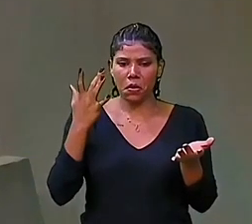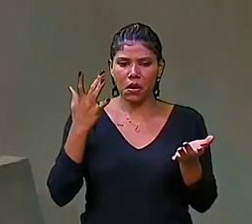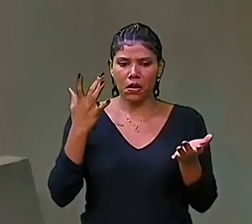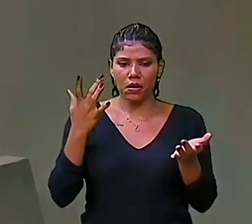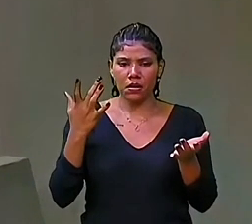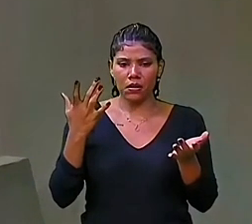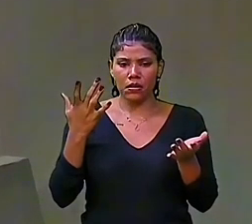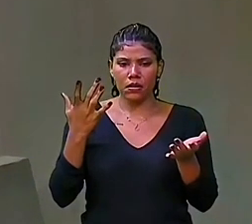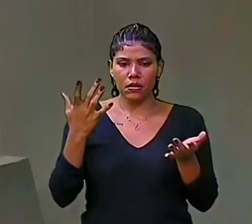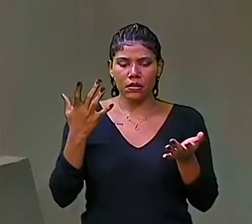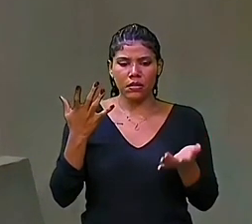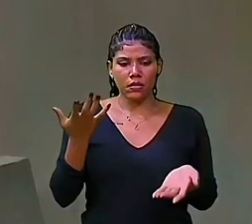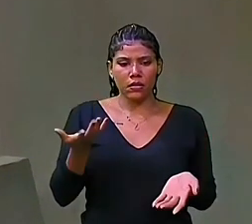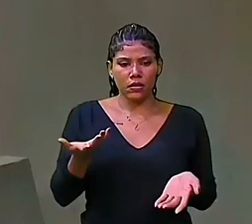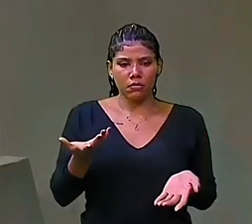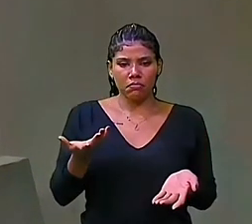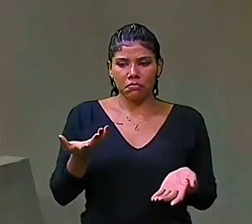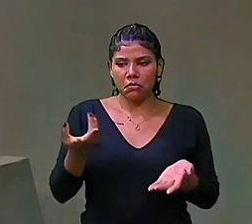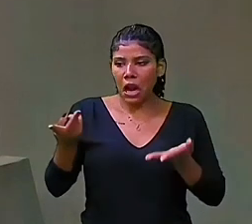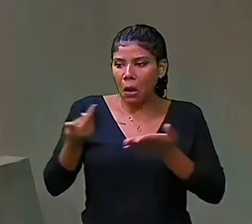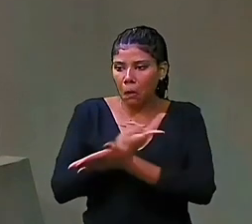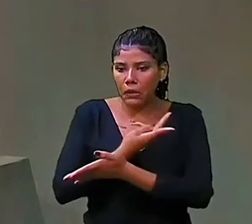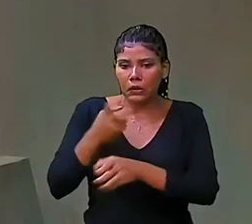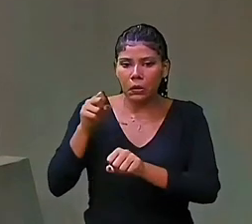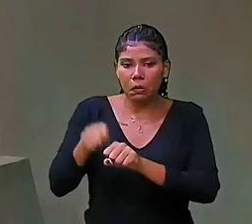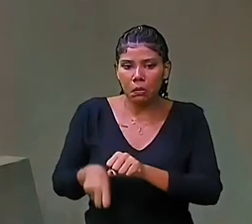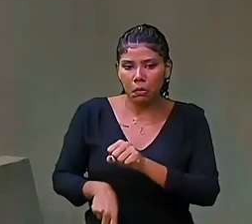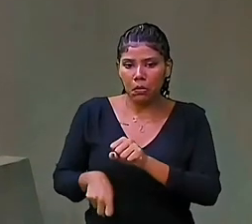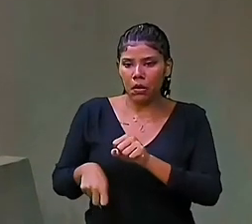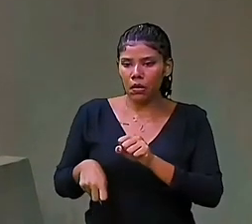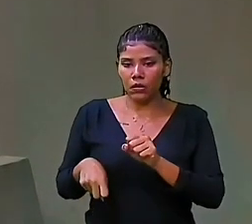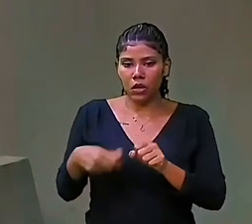que tivesse sido vítima de um assassinato.